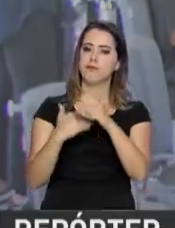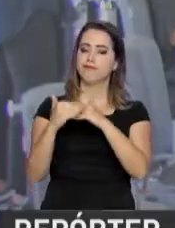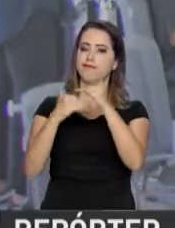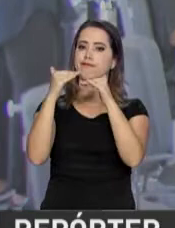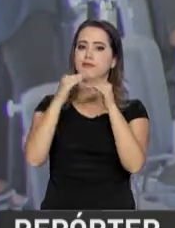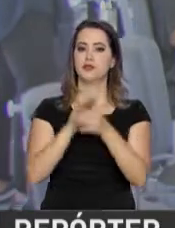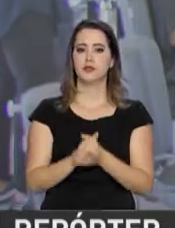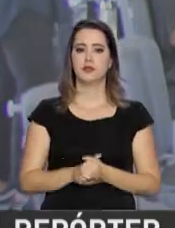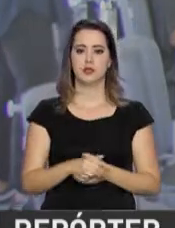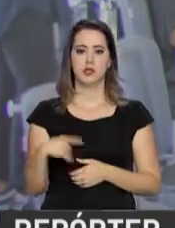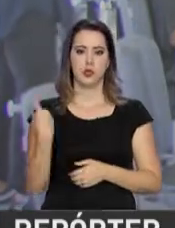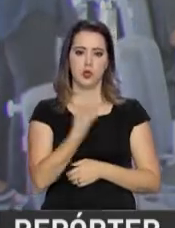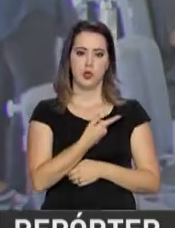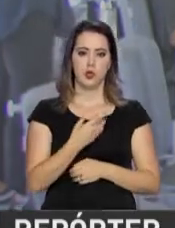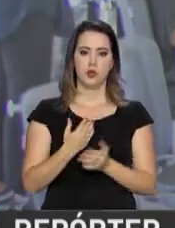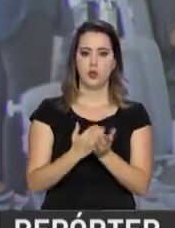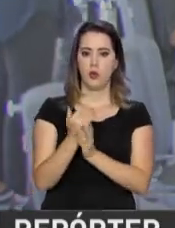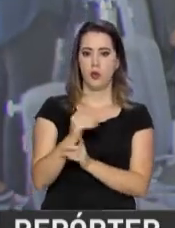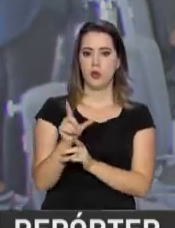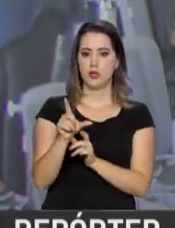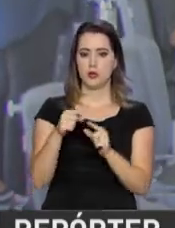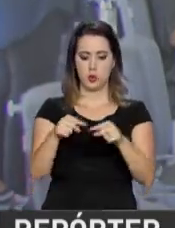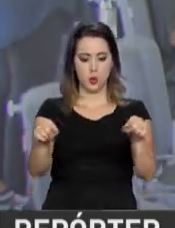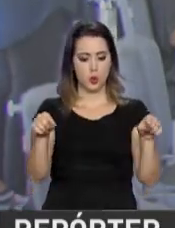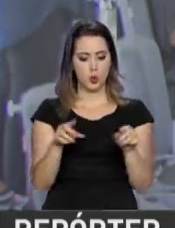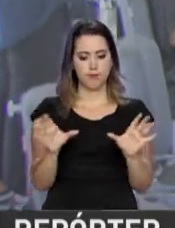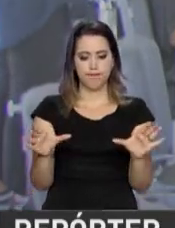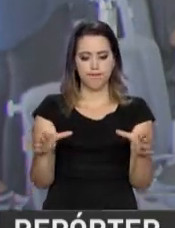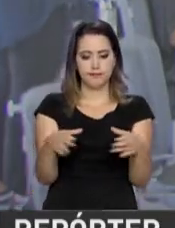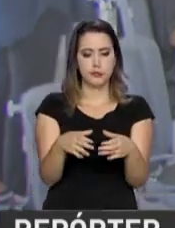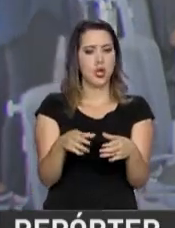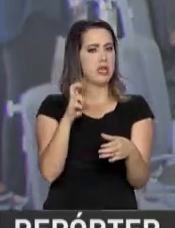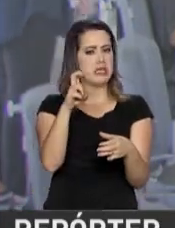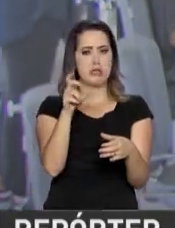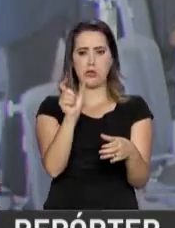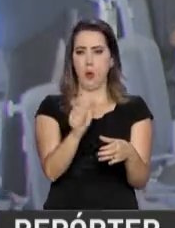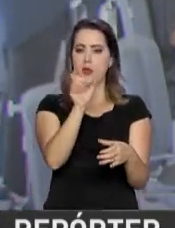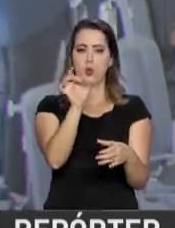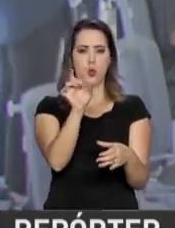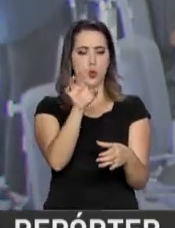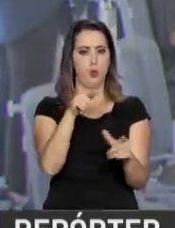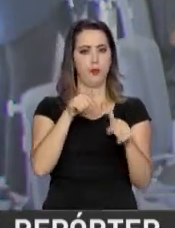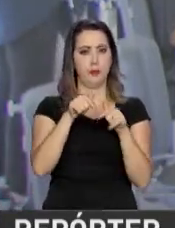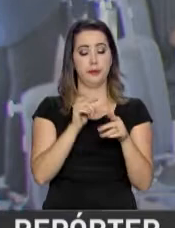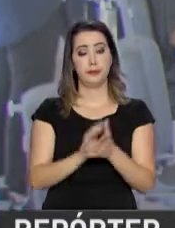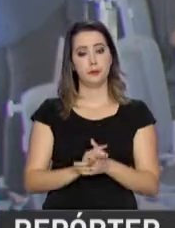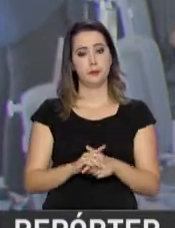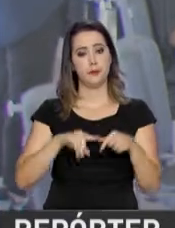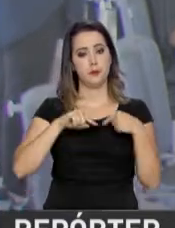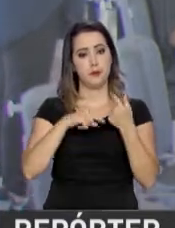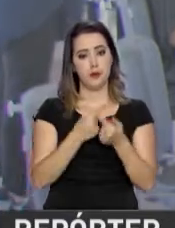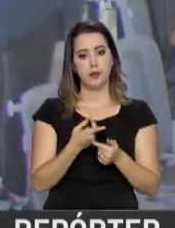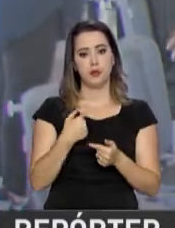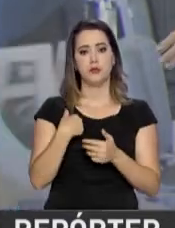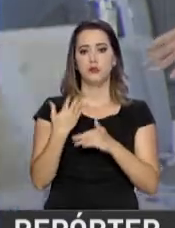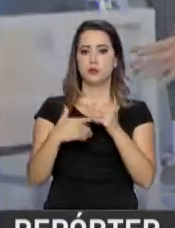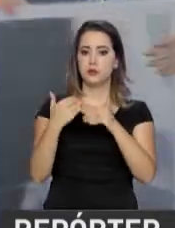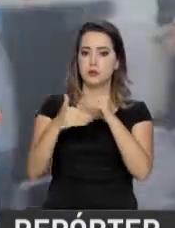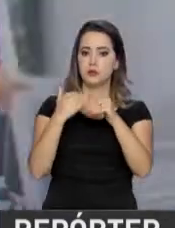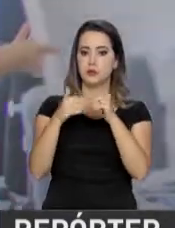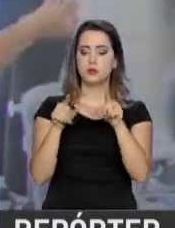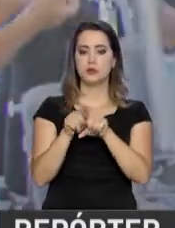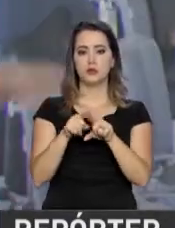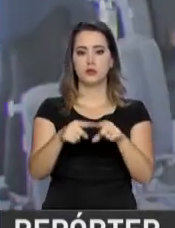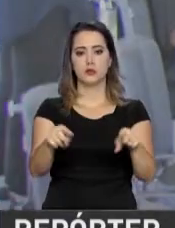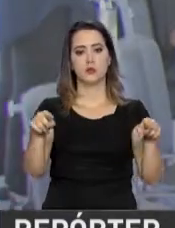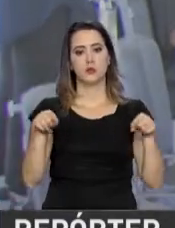nós começamos um salão pequeno tinha 5 funcionários e aí passamos a aumentar esse